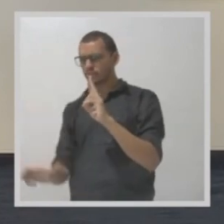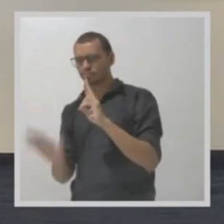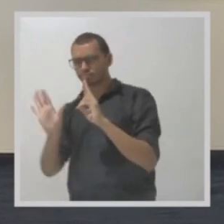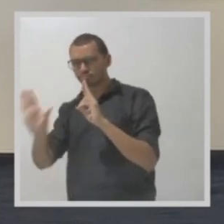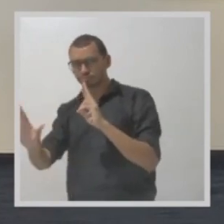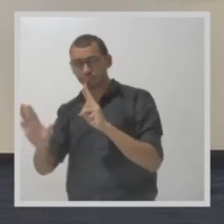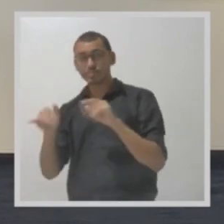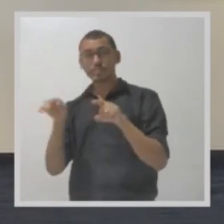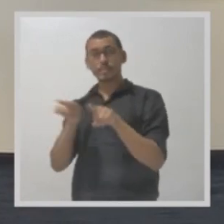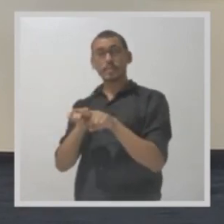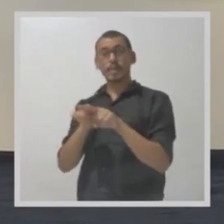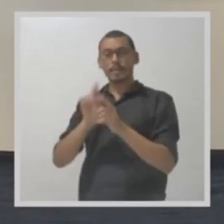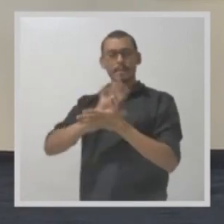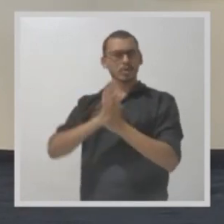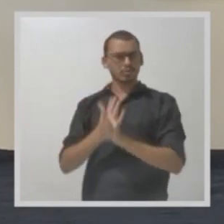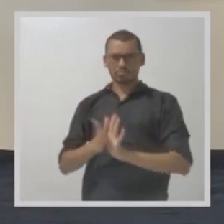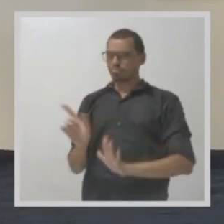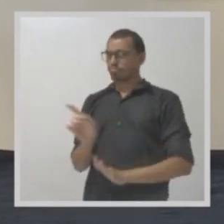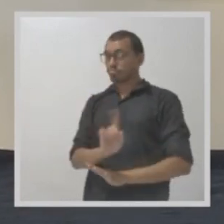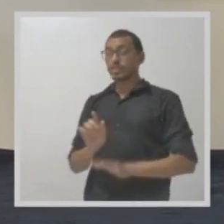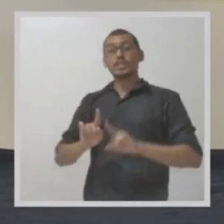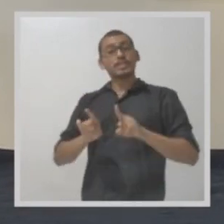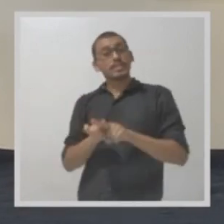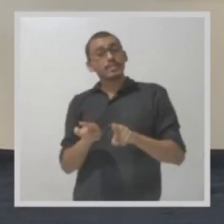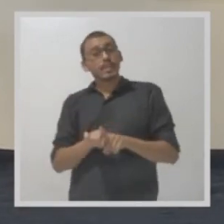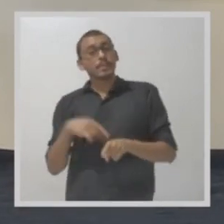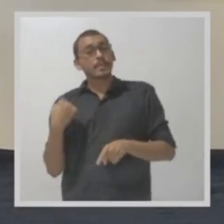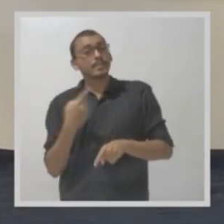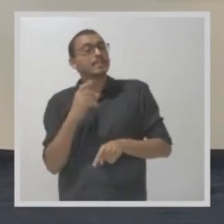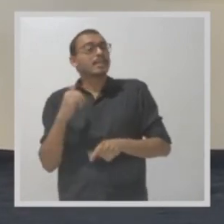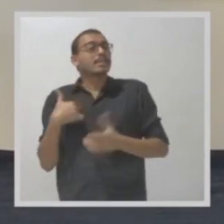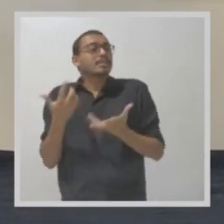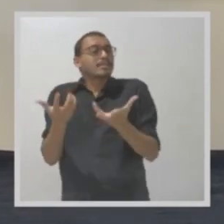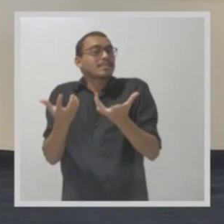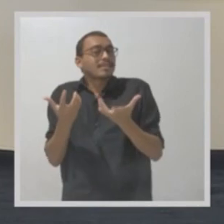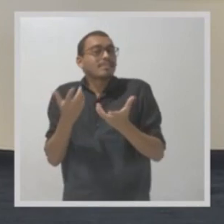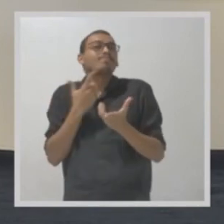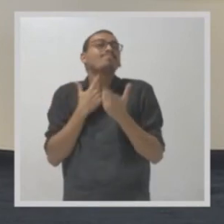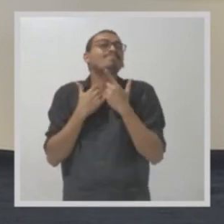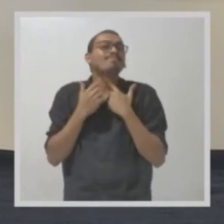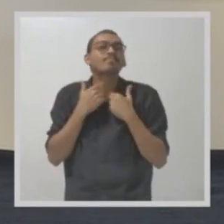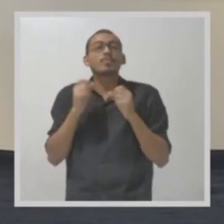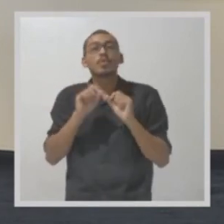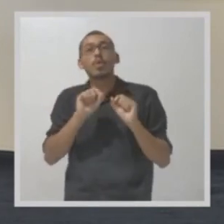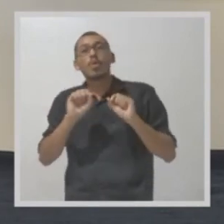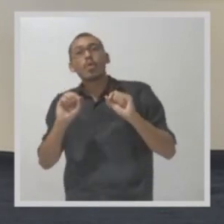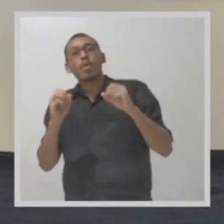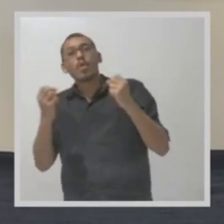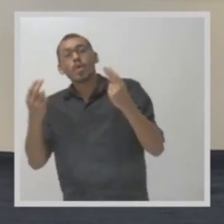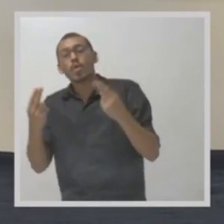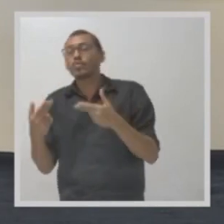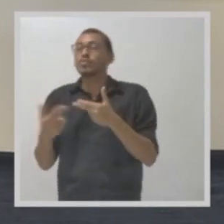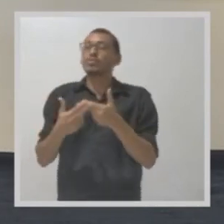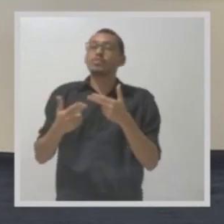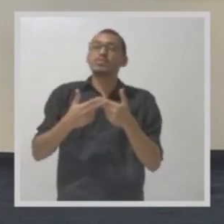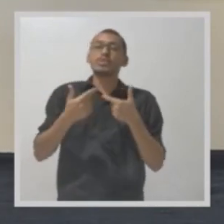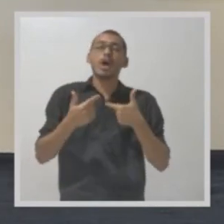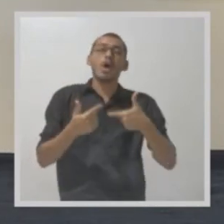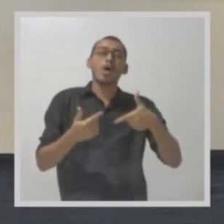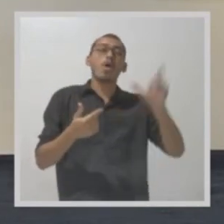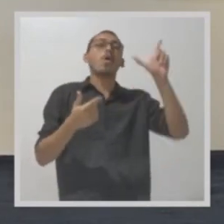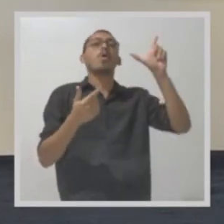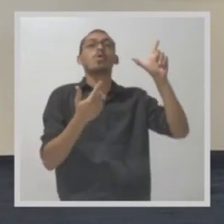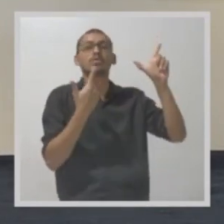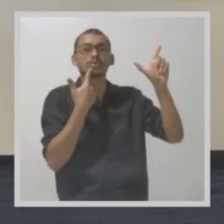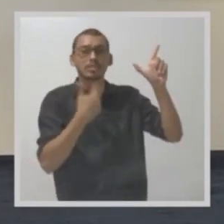linguístico, como também se caso nós tivermos uma intencionalidade em utilizar essa outra